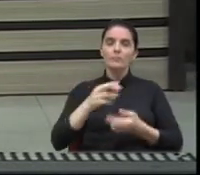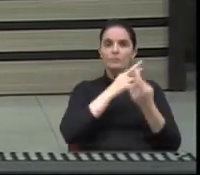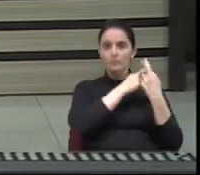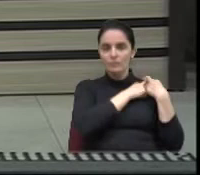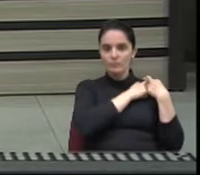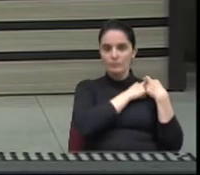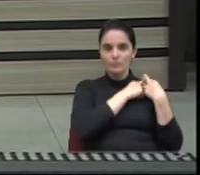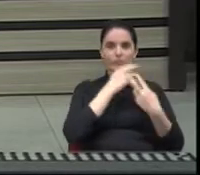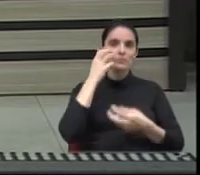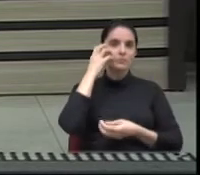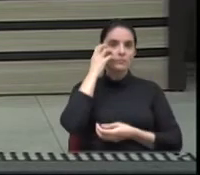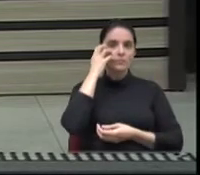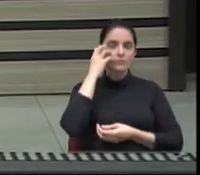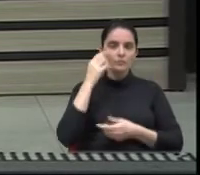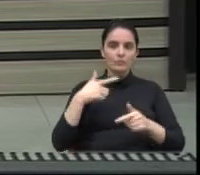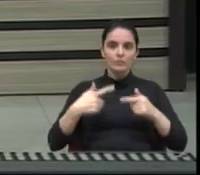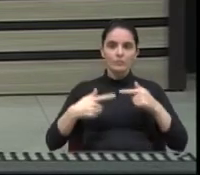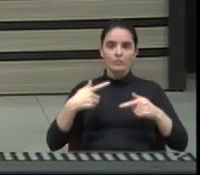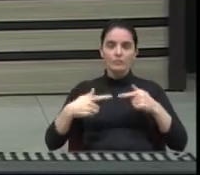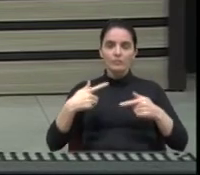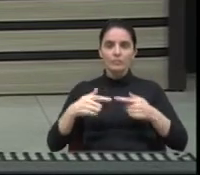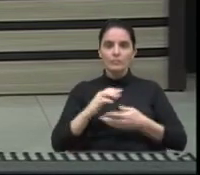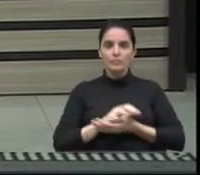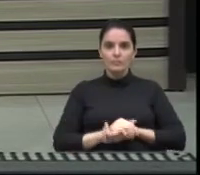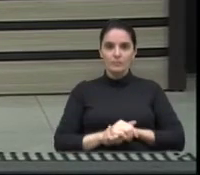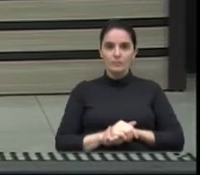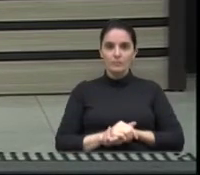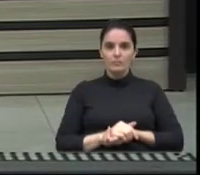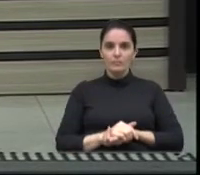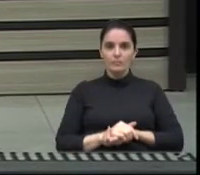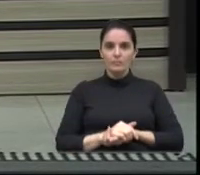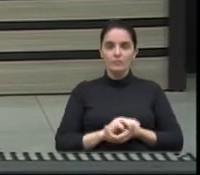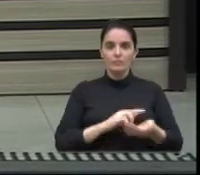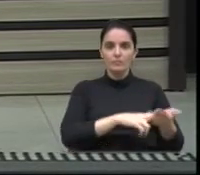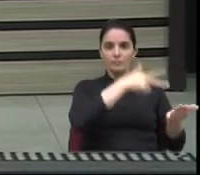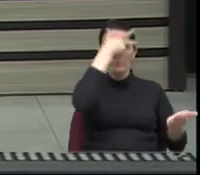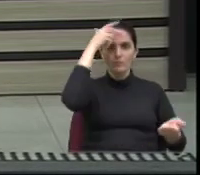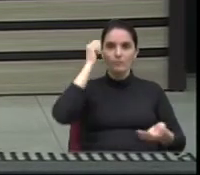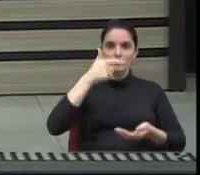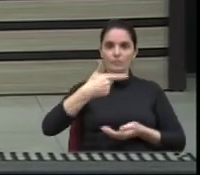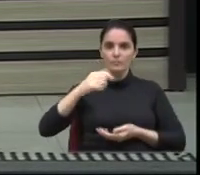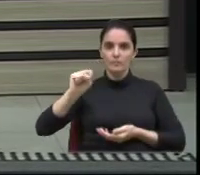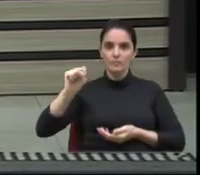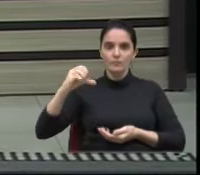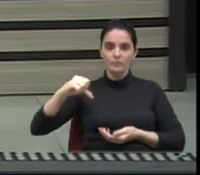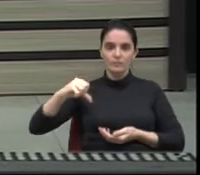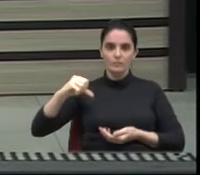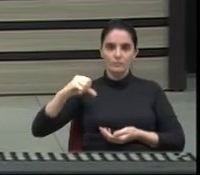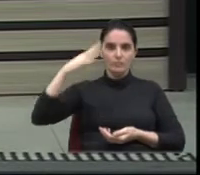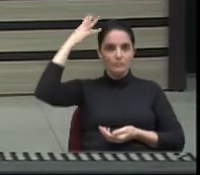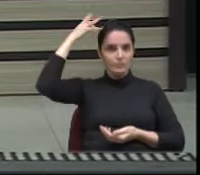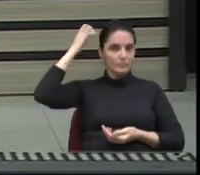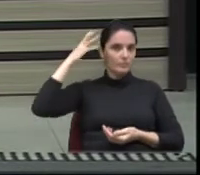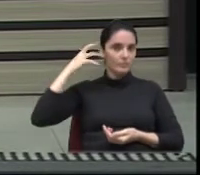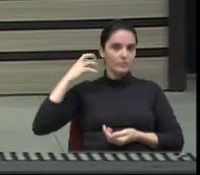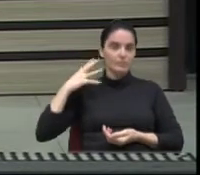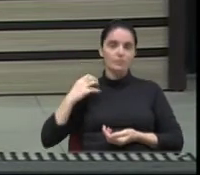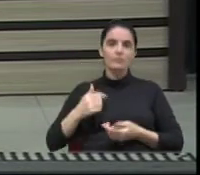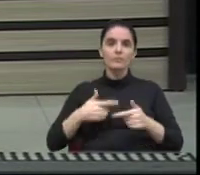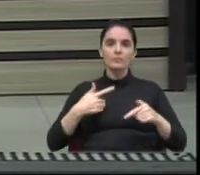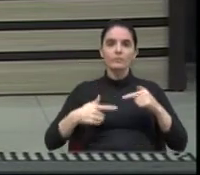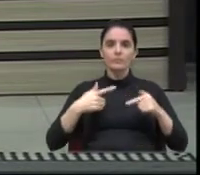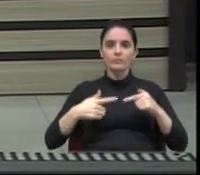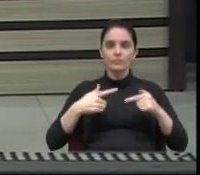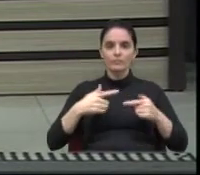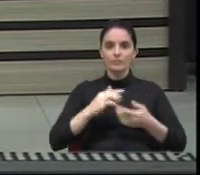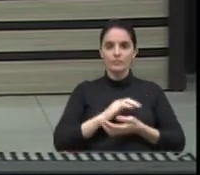288/2017, Marcelo Rossi. Em discussão. Ao executivo. 289, Lucinês Aparecida Bogo. Em